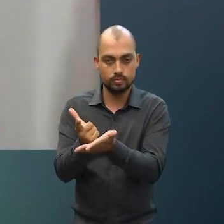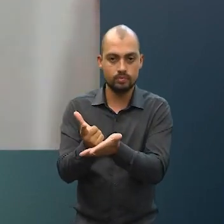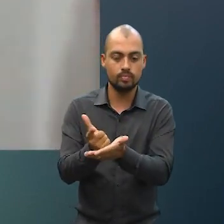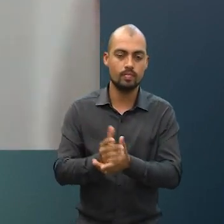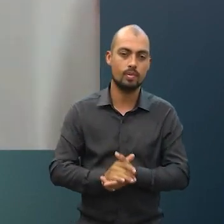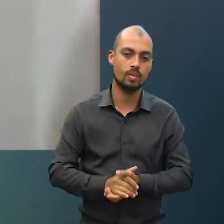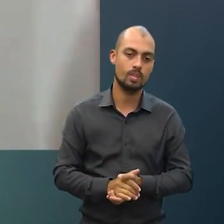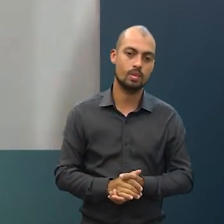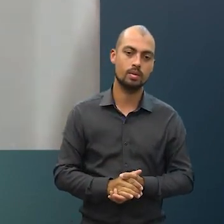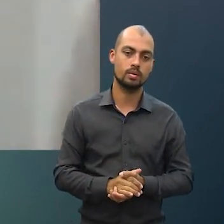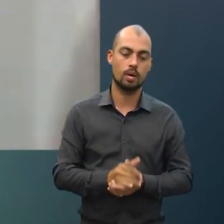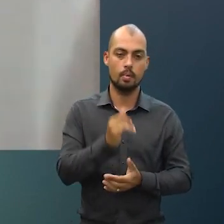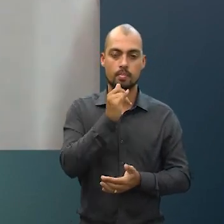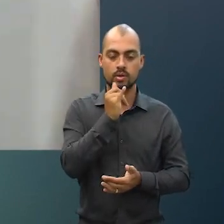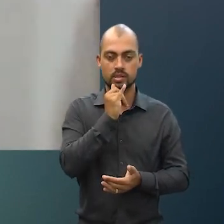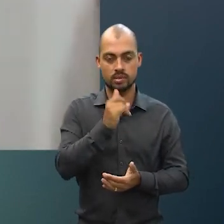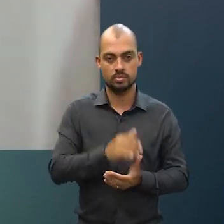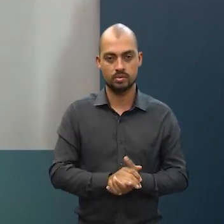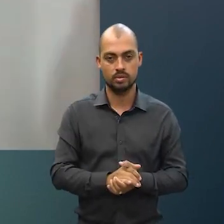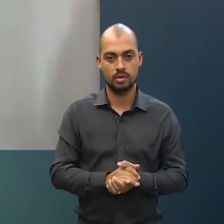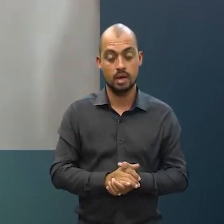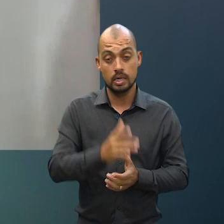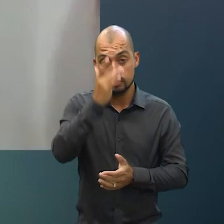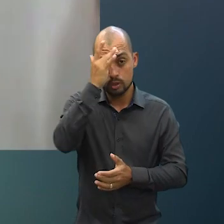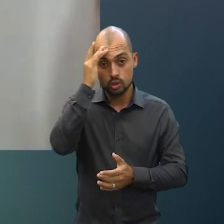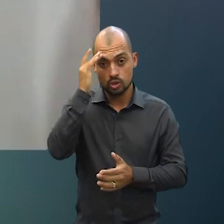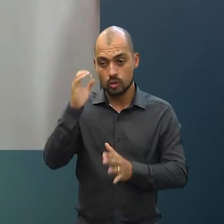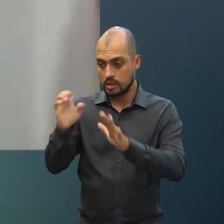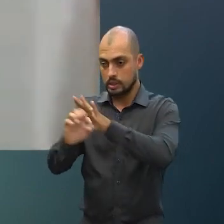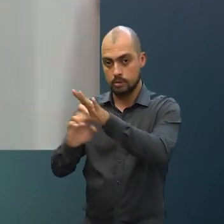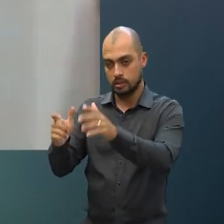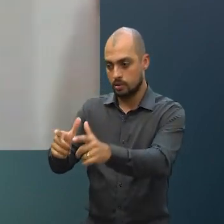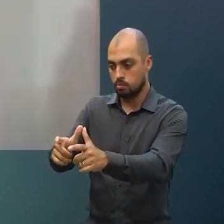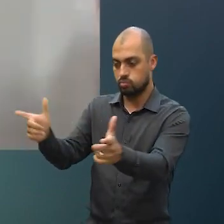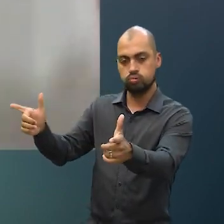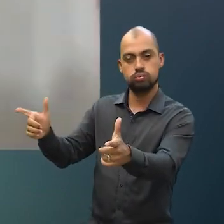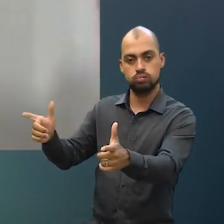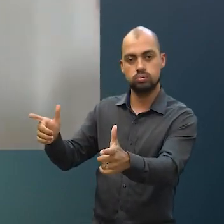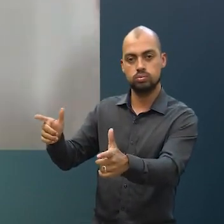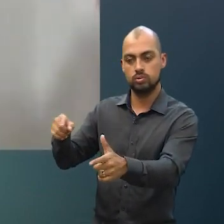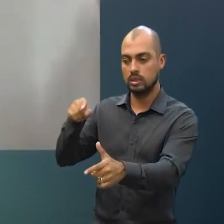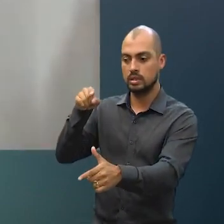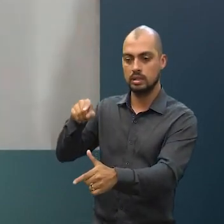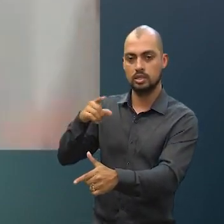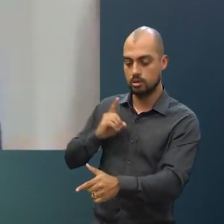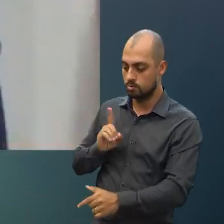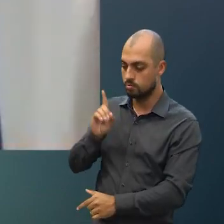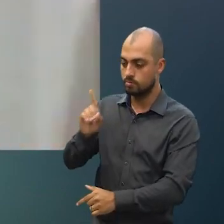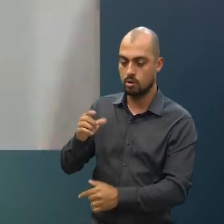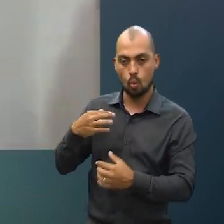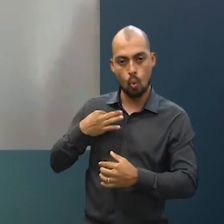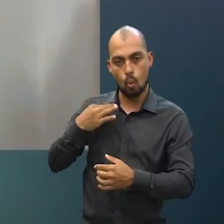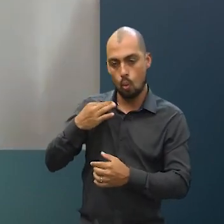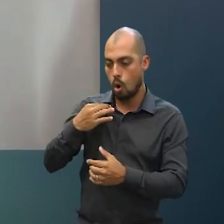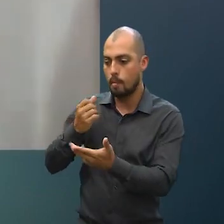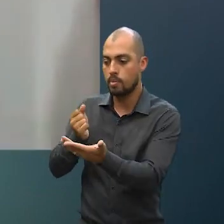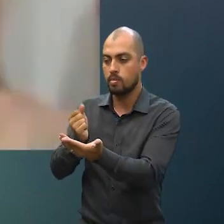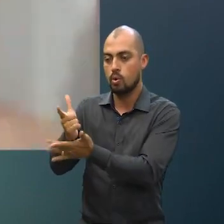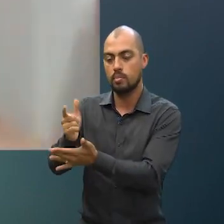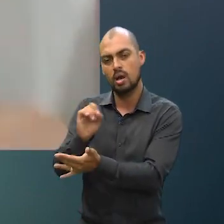em geral, procuravam sempre uma grande empresa para comprar, né, uma roupa, para comprar um alimento, alguma